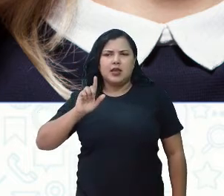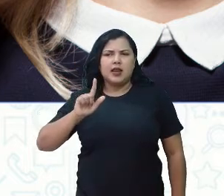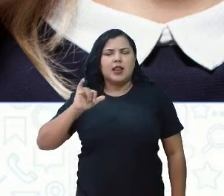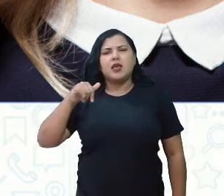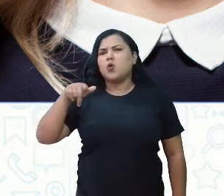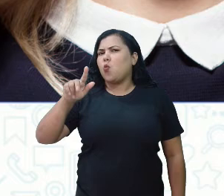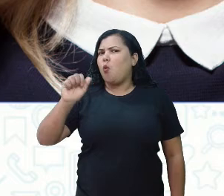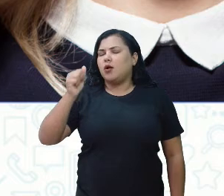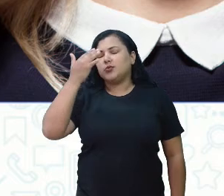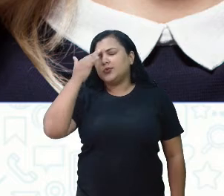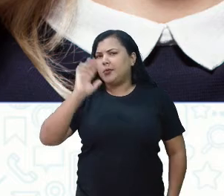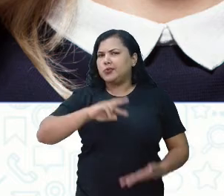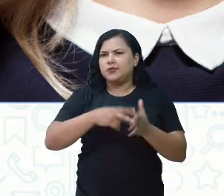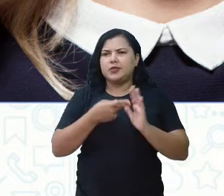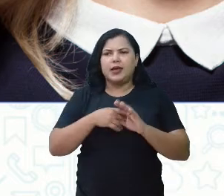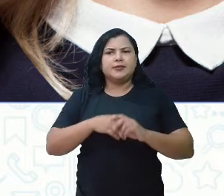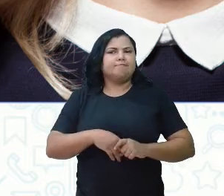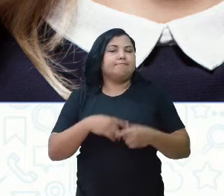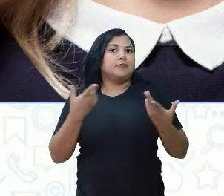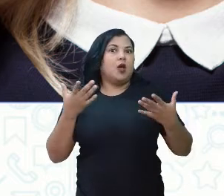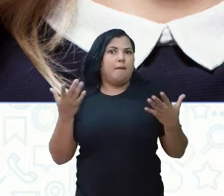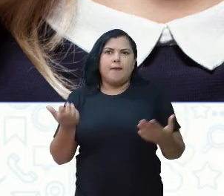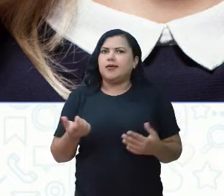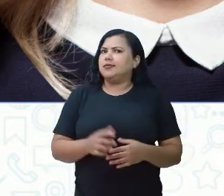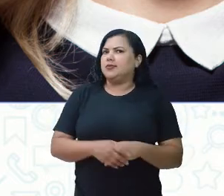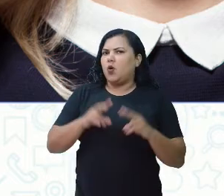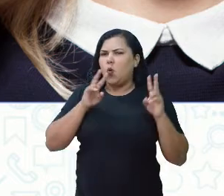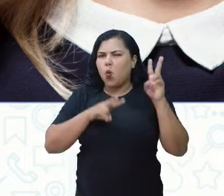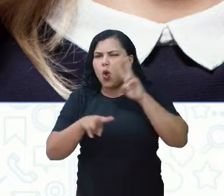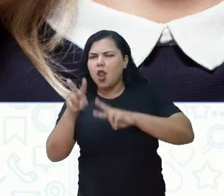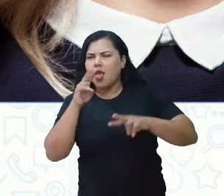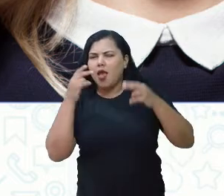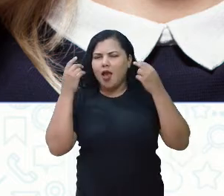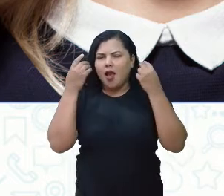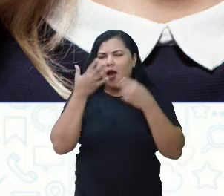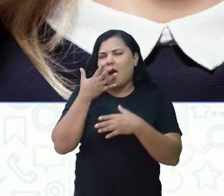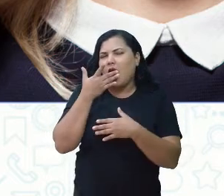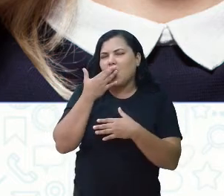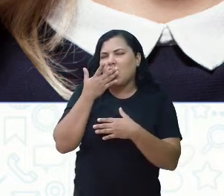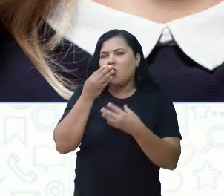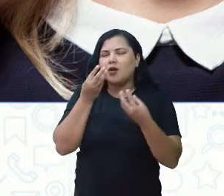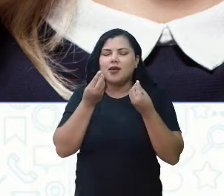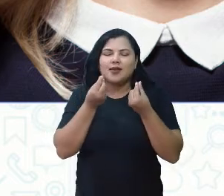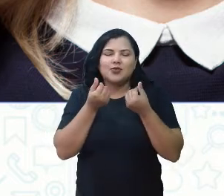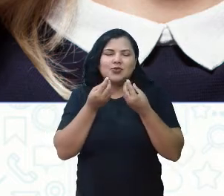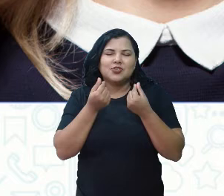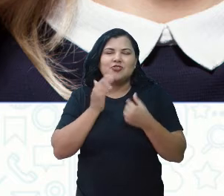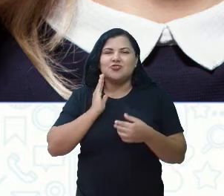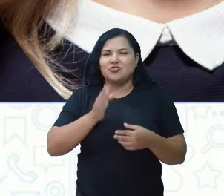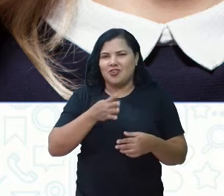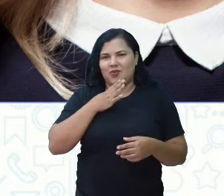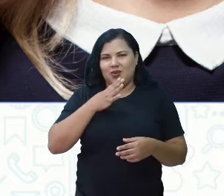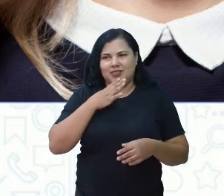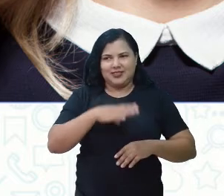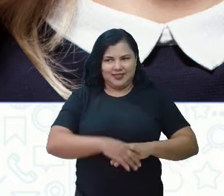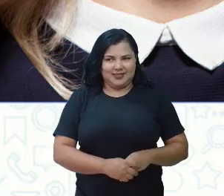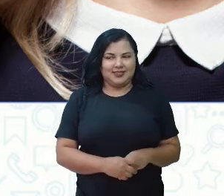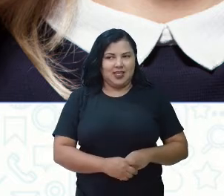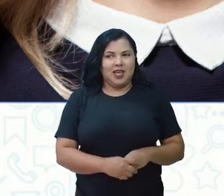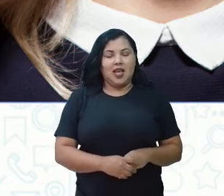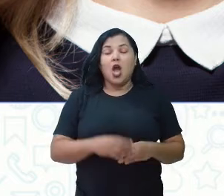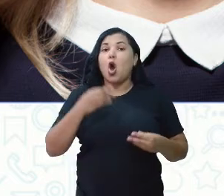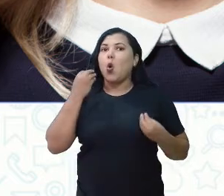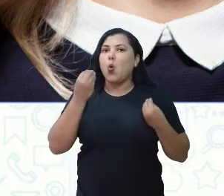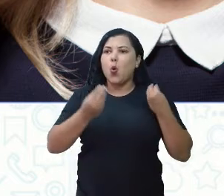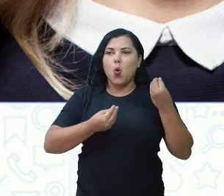se nunca os vira. E nada achei extraordinário. A cor e a doçura eram minhas conhecidas. Então veja só